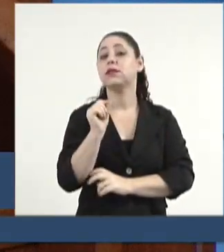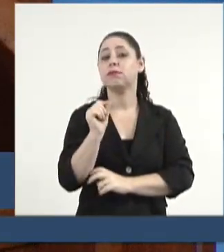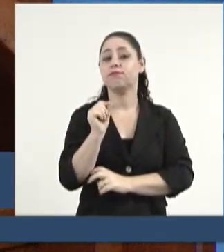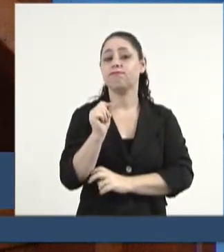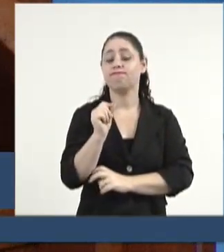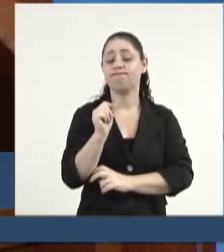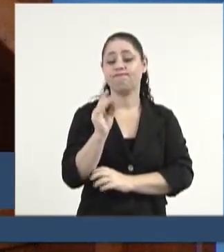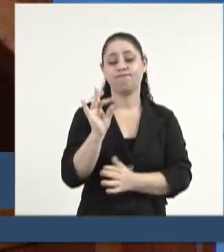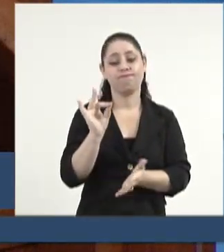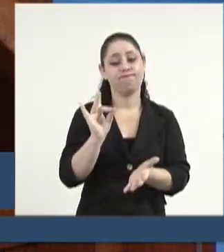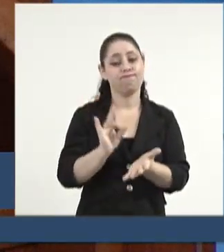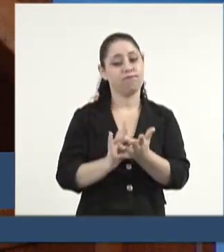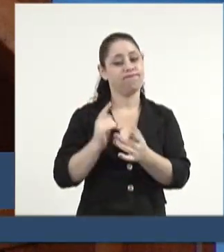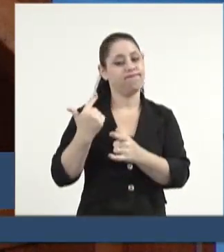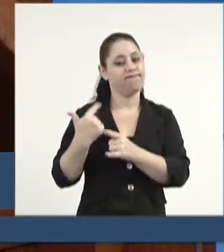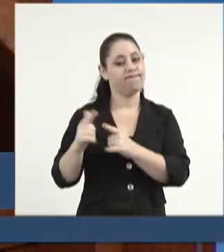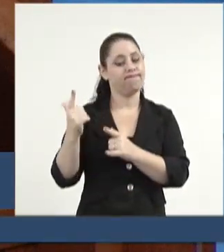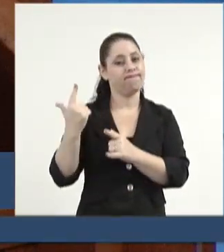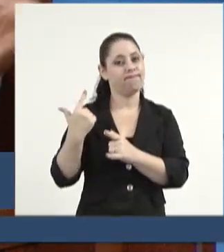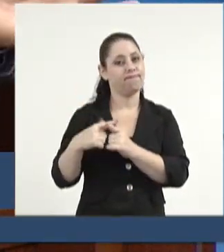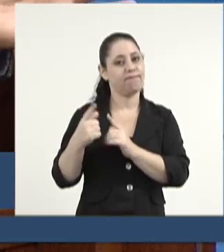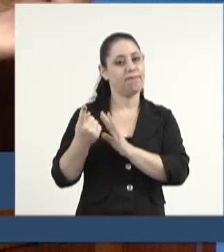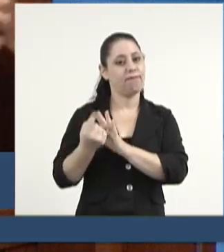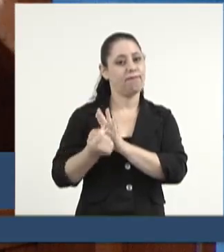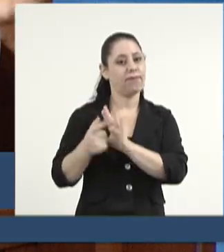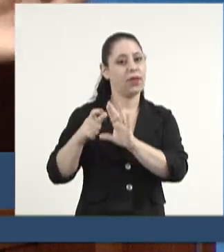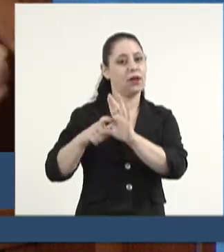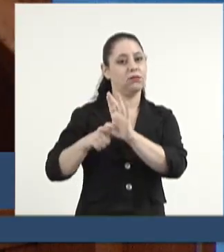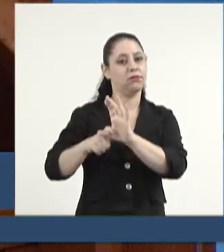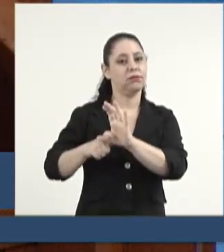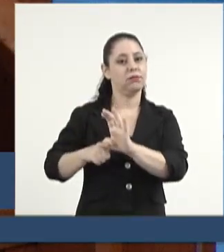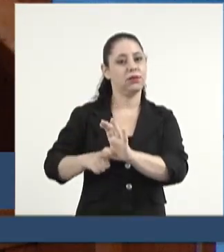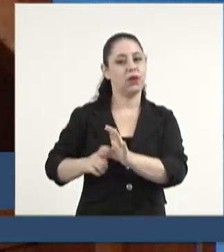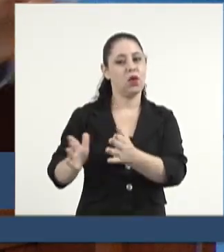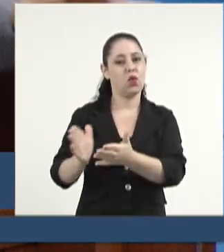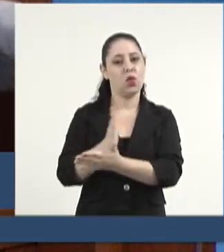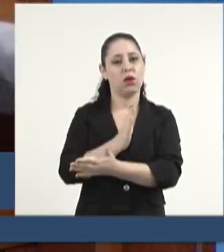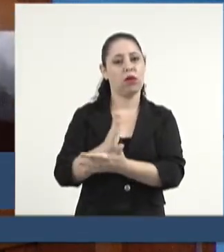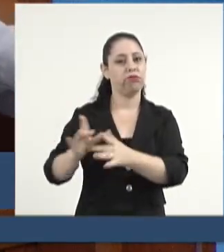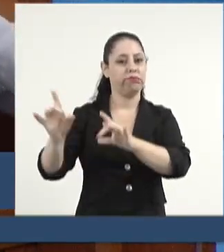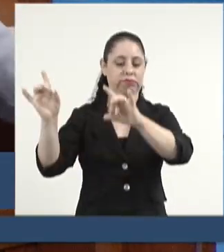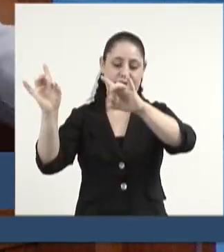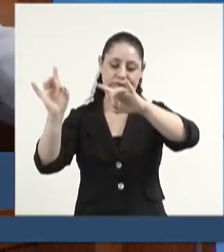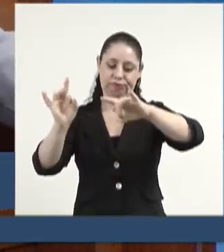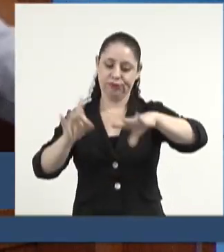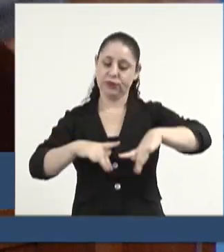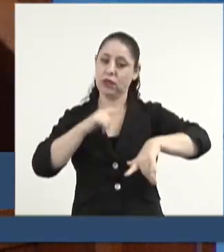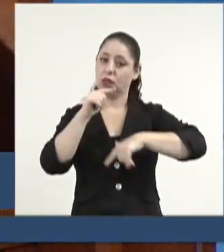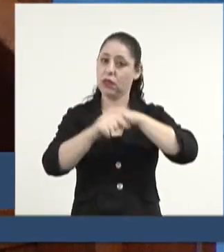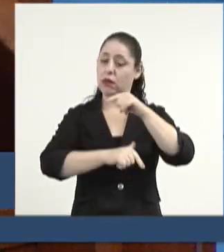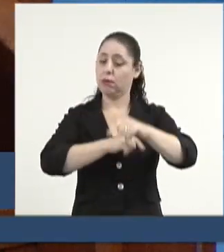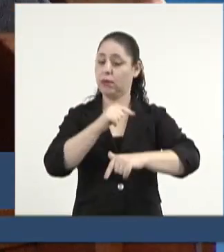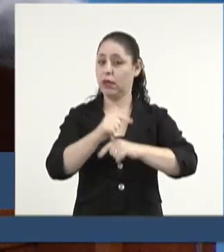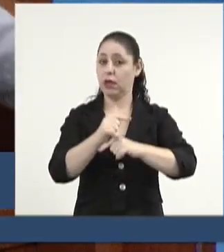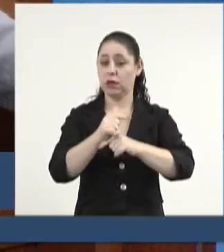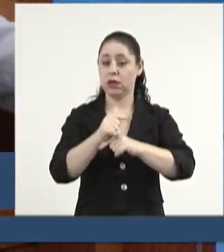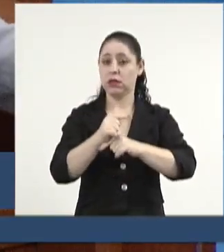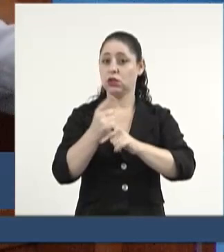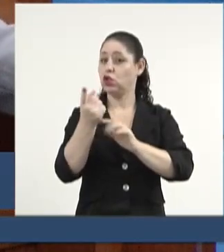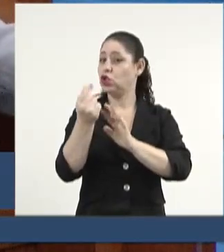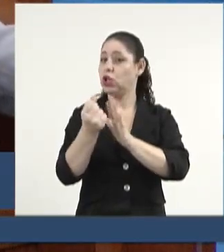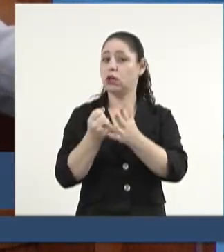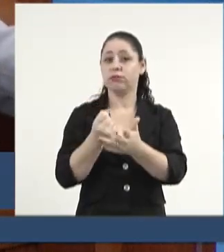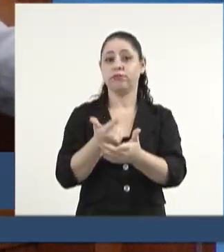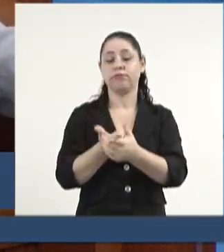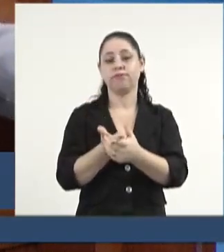na verdade, ter problemas de ordem financeira e vão, boa parte deles, abandonar a atividade em que eles apostaram aí ao